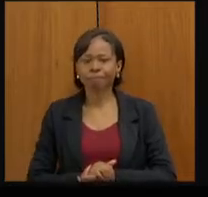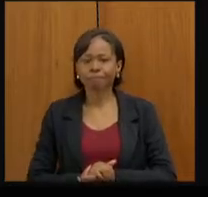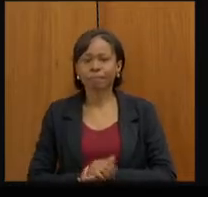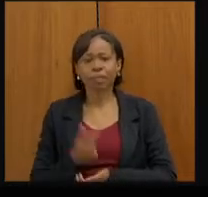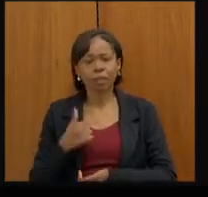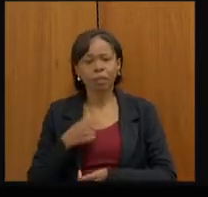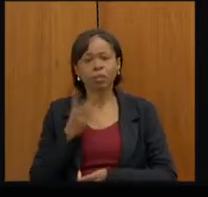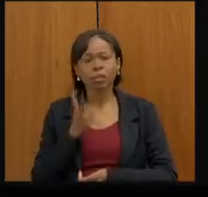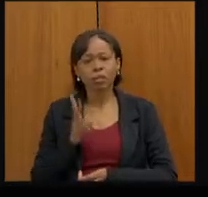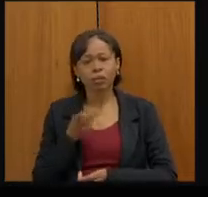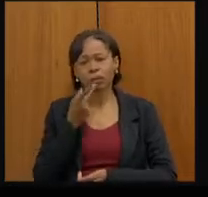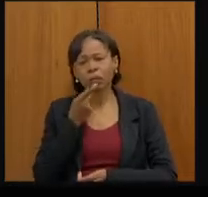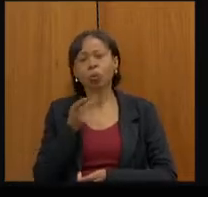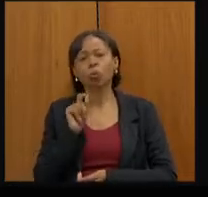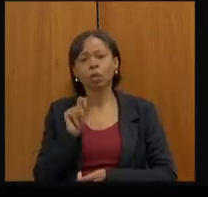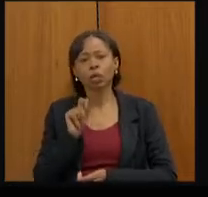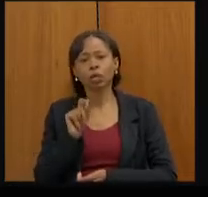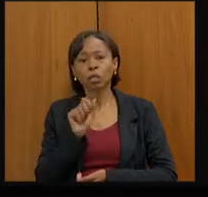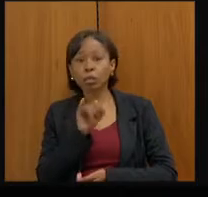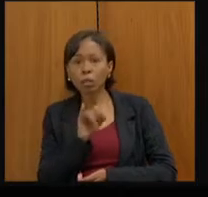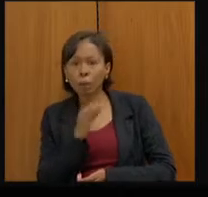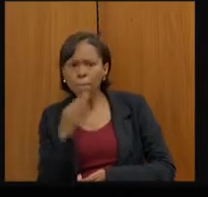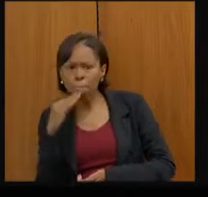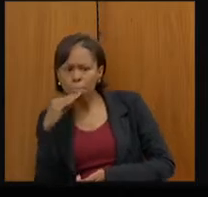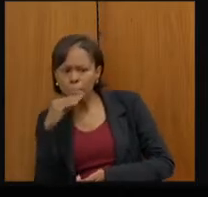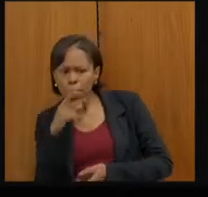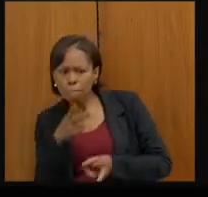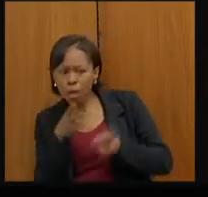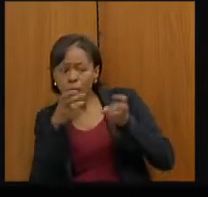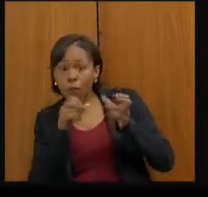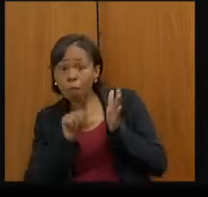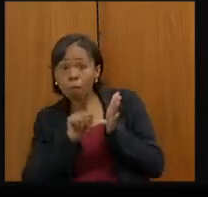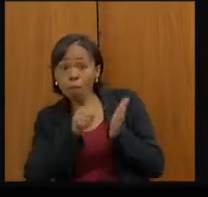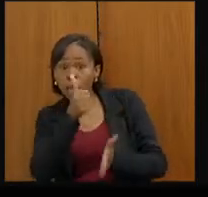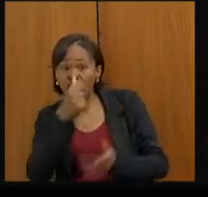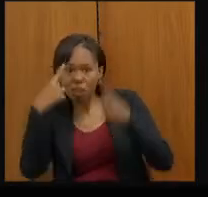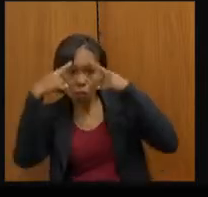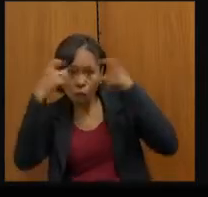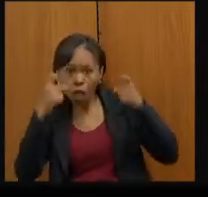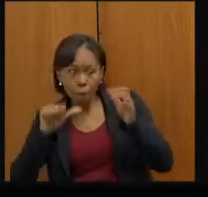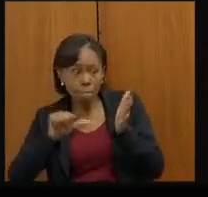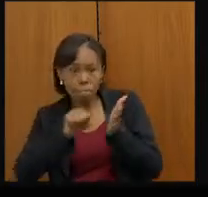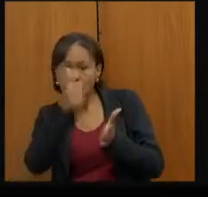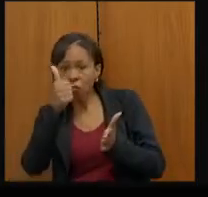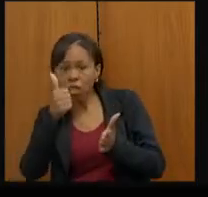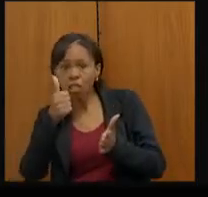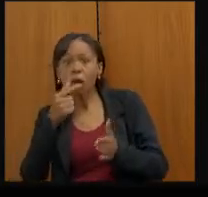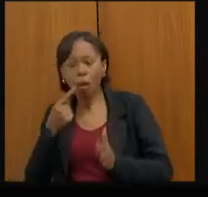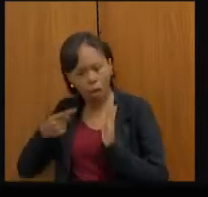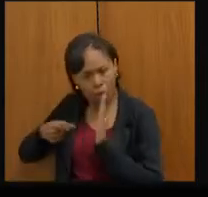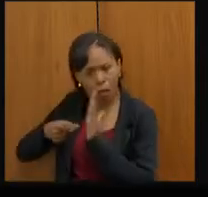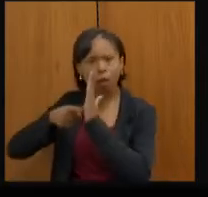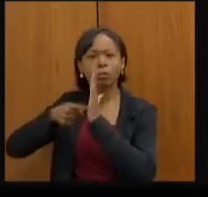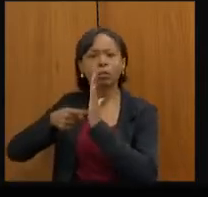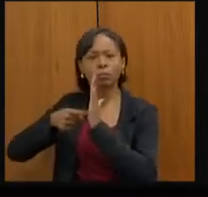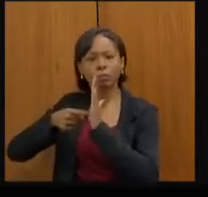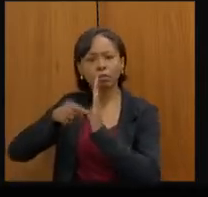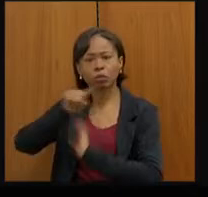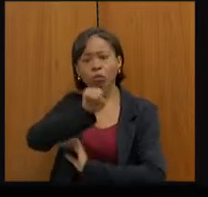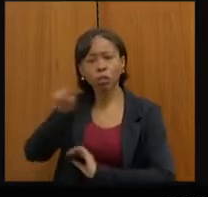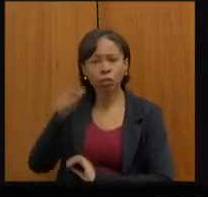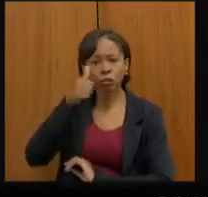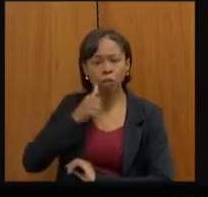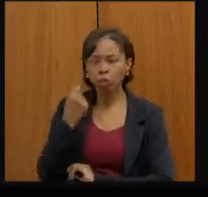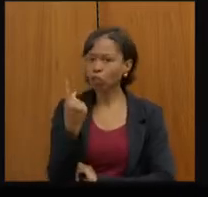evento no primeiro sinal de violência mulher denuncie as não estão sozinhos estamos todos nós aqui